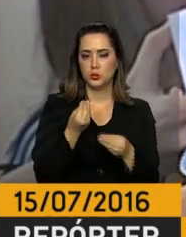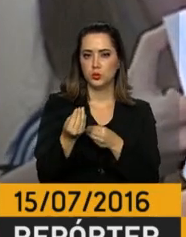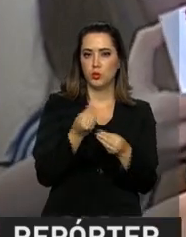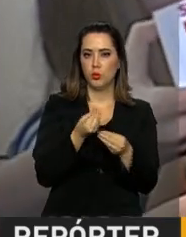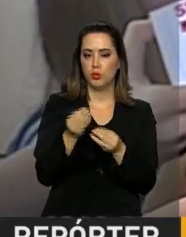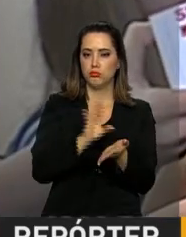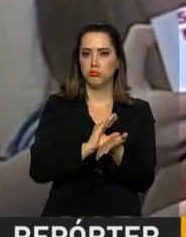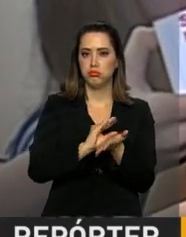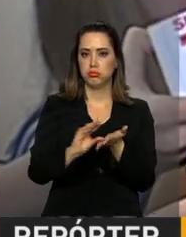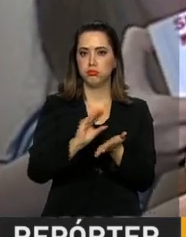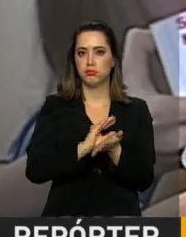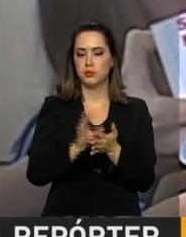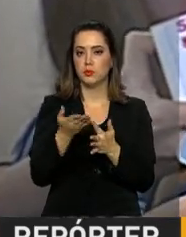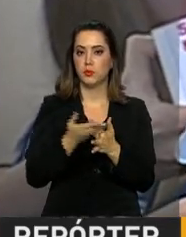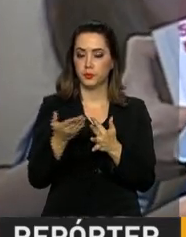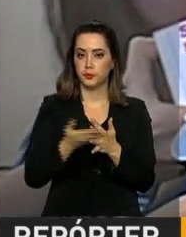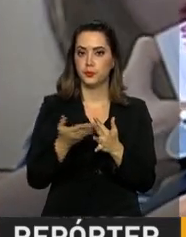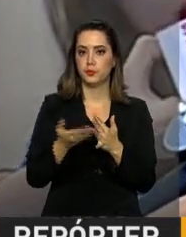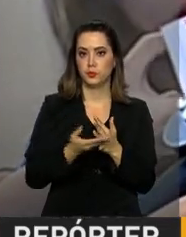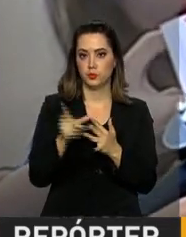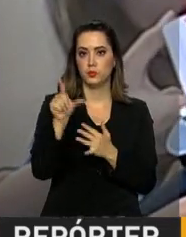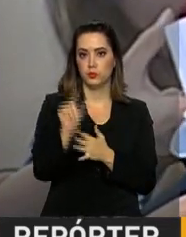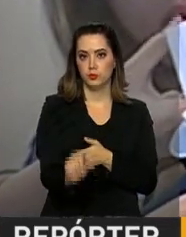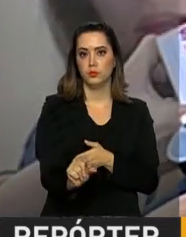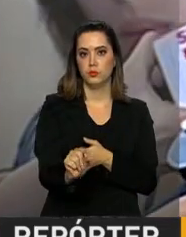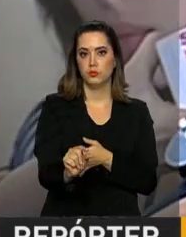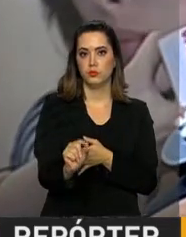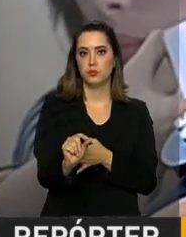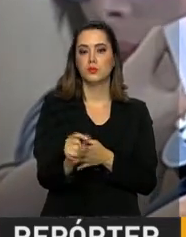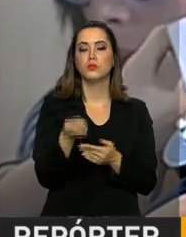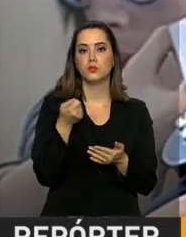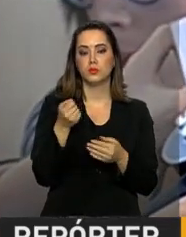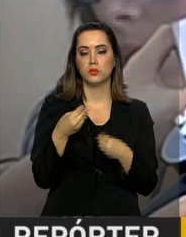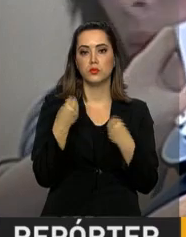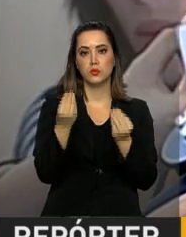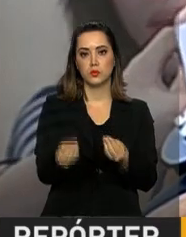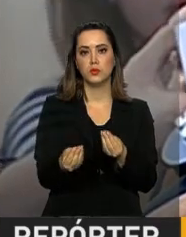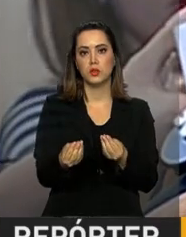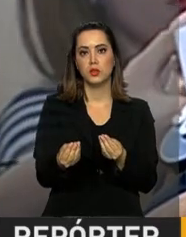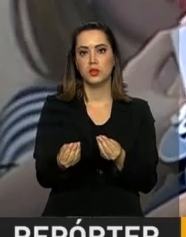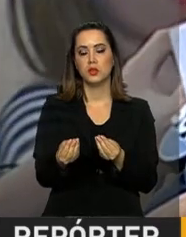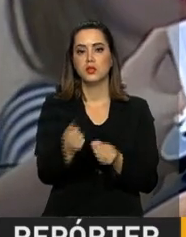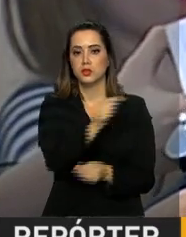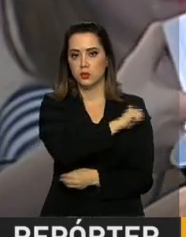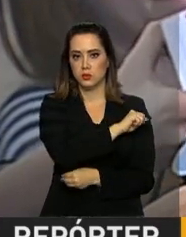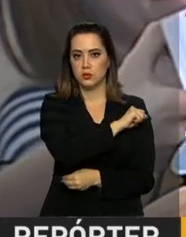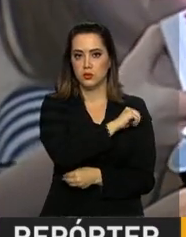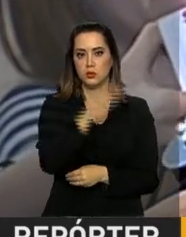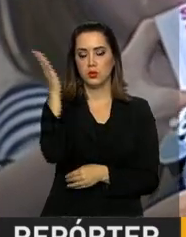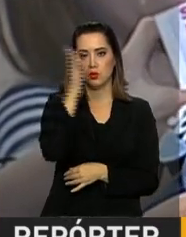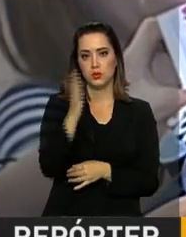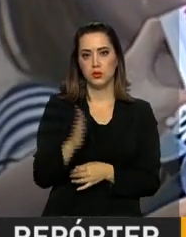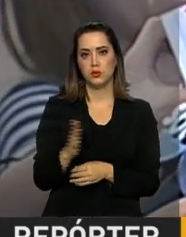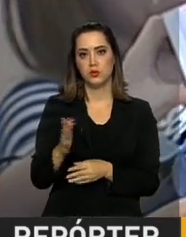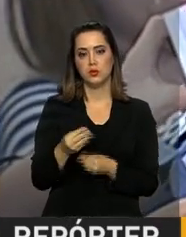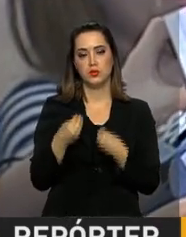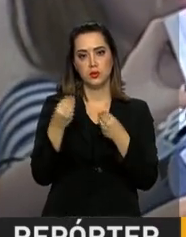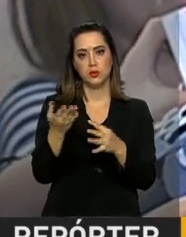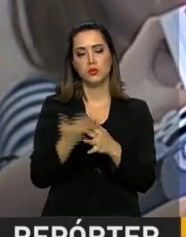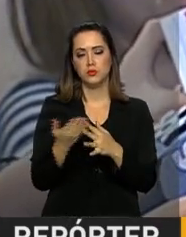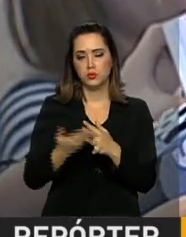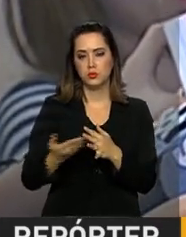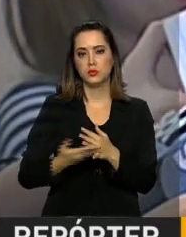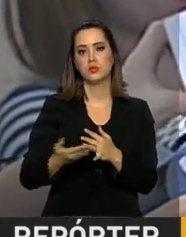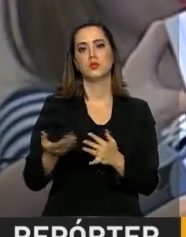custos reduzidos que garantam aos estudantes do Brasil uma maior oferta de financiamento para que